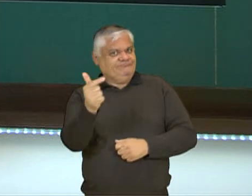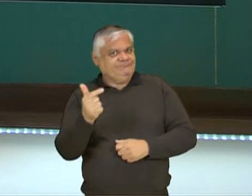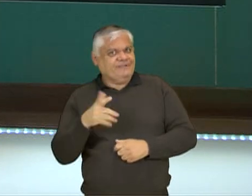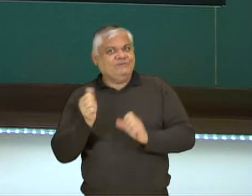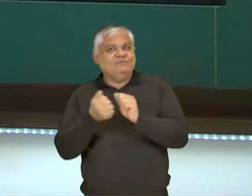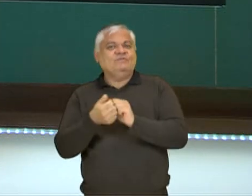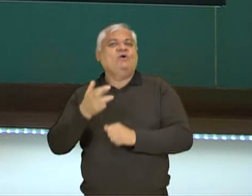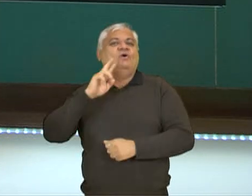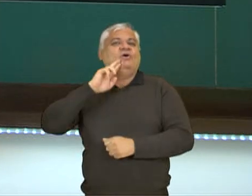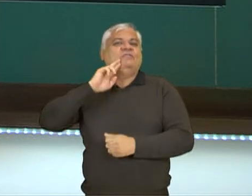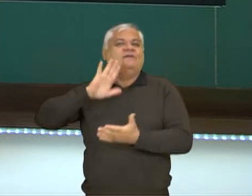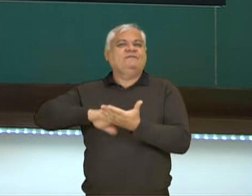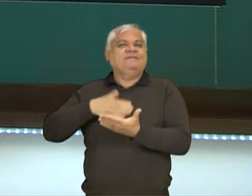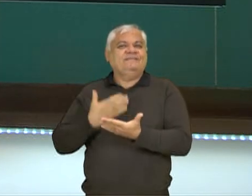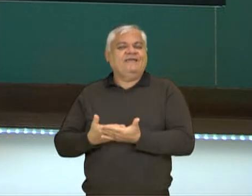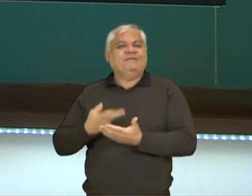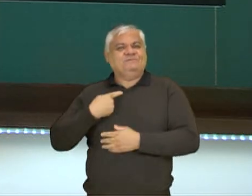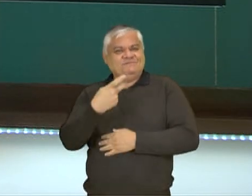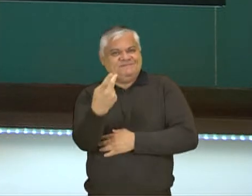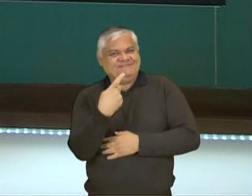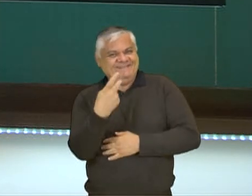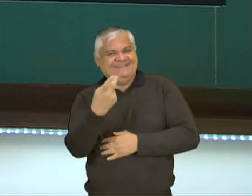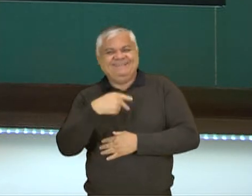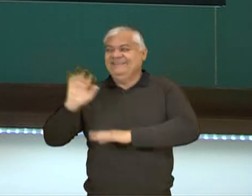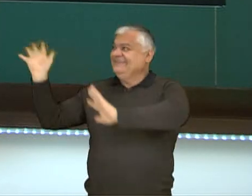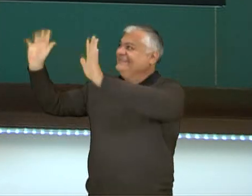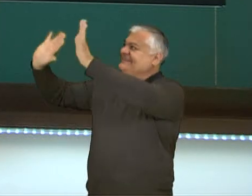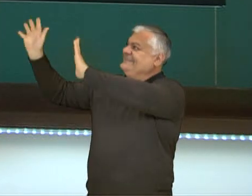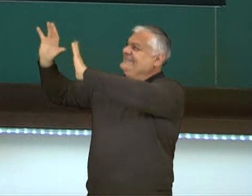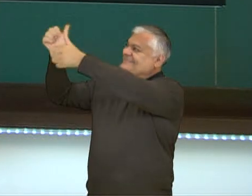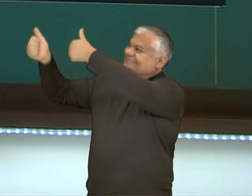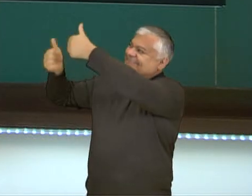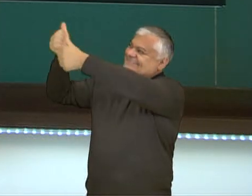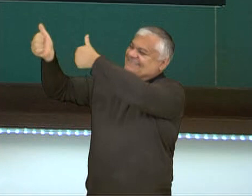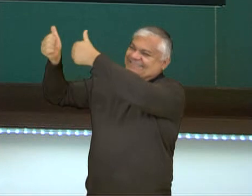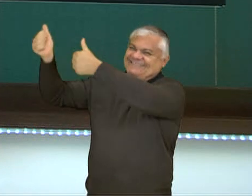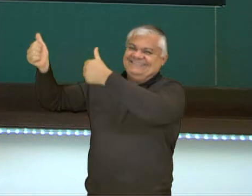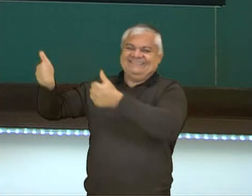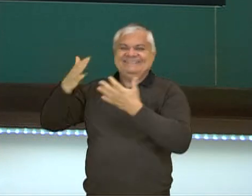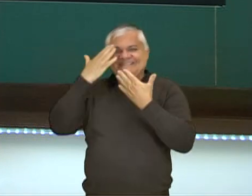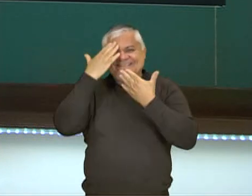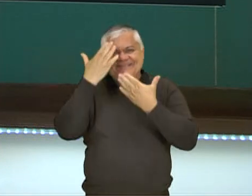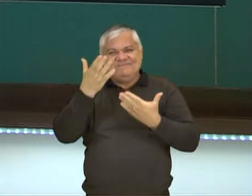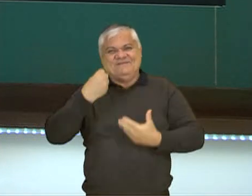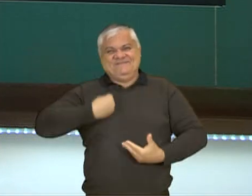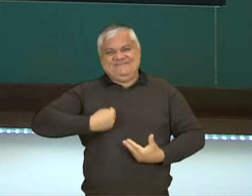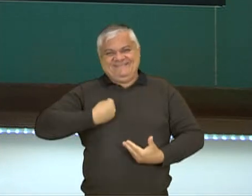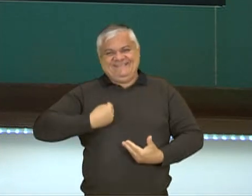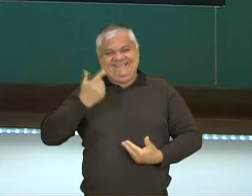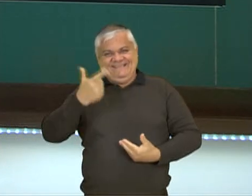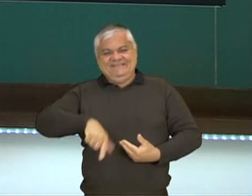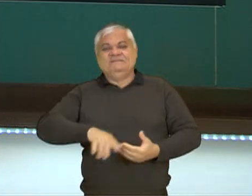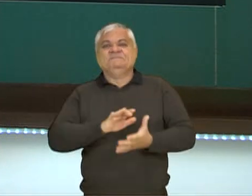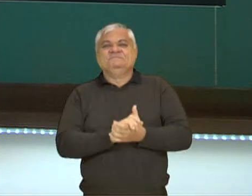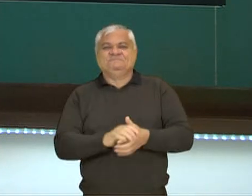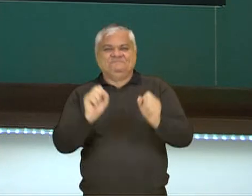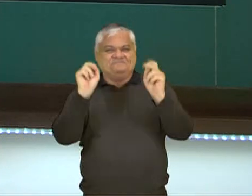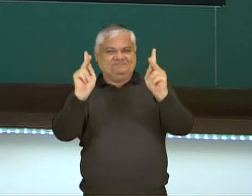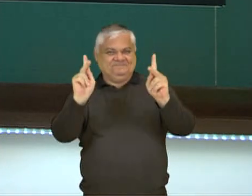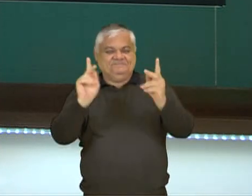o Ronaldo, nosso intérprete, está aqui conosco. Olá, Ronaldo, seja muito bem-vindo, querido, que bom que você está aqui conosco,